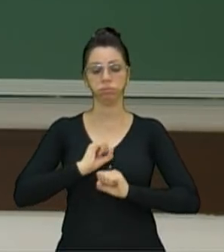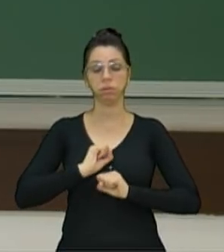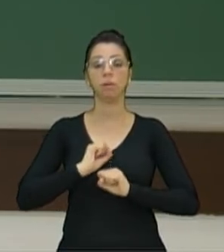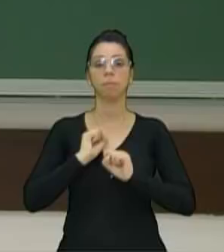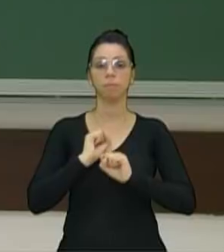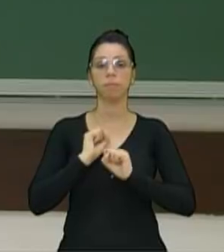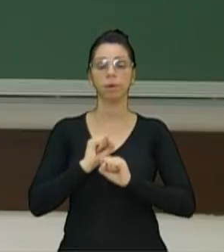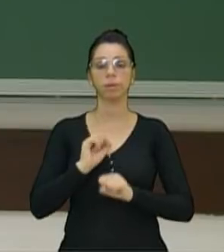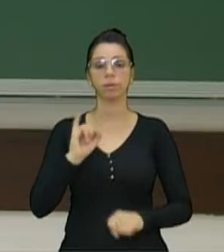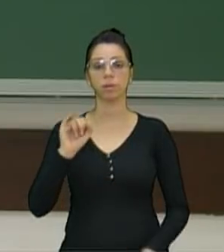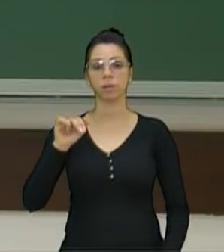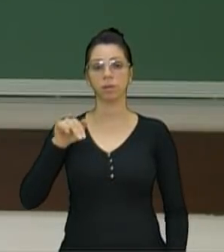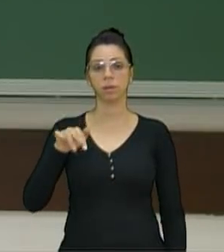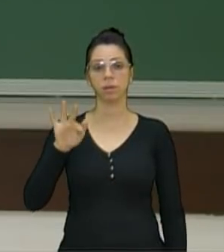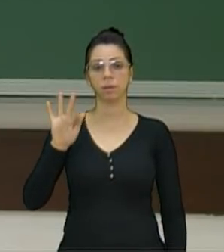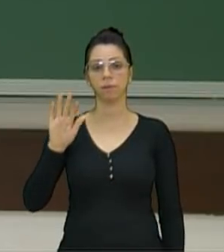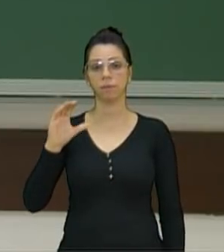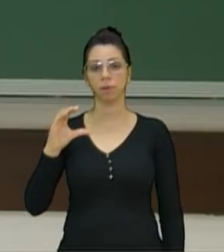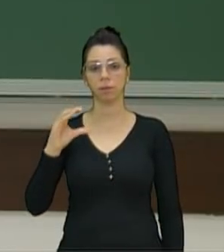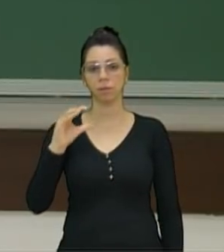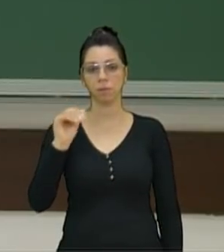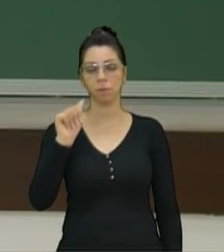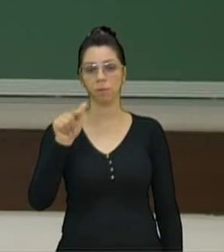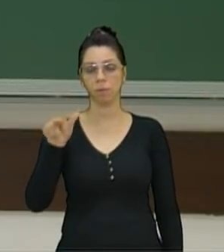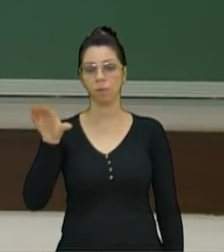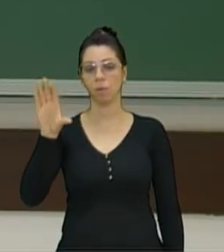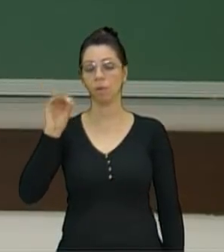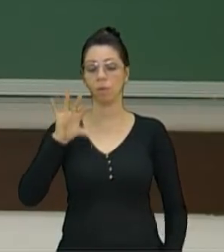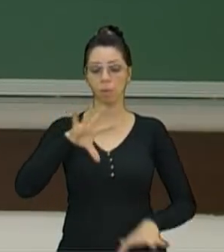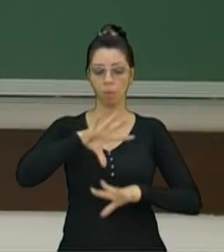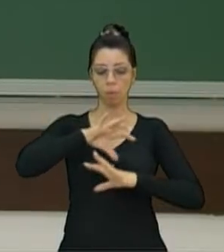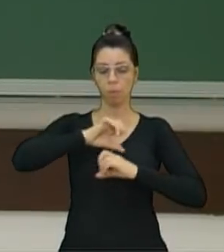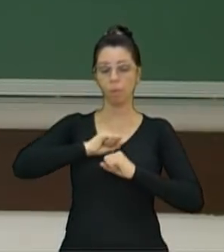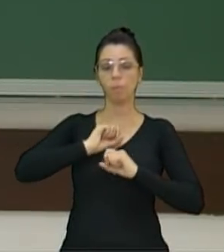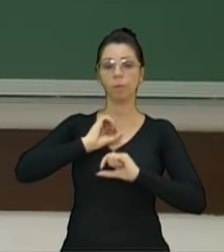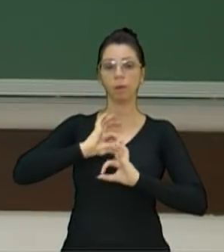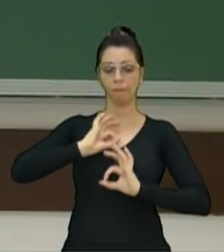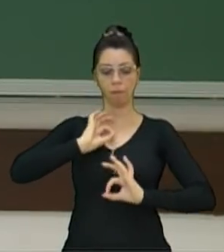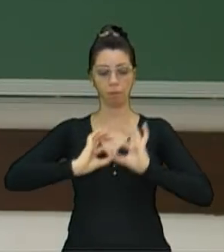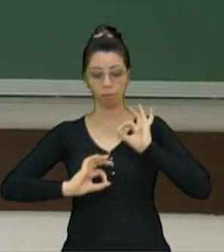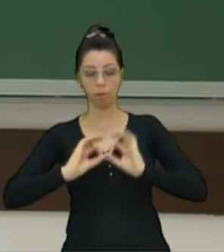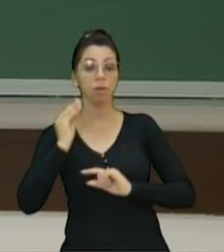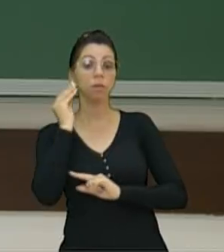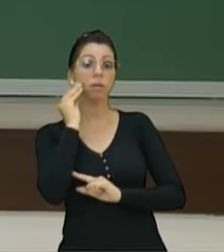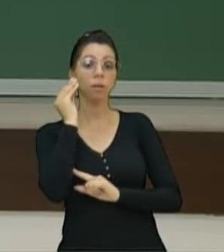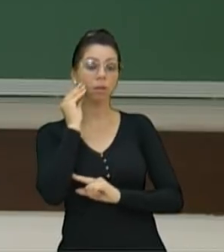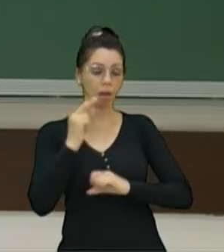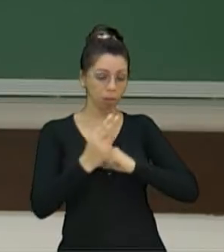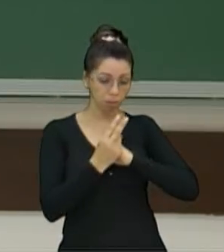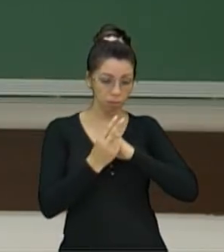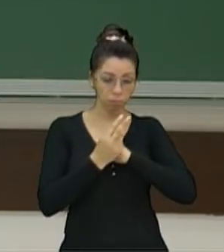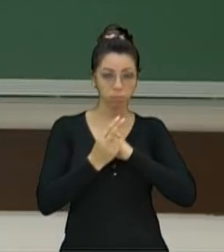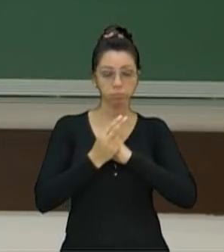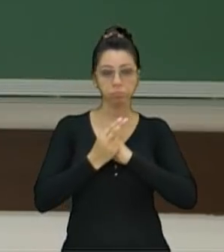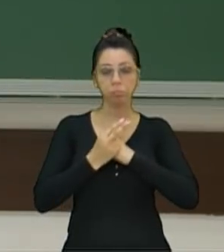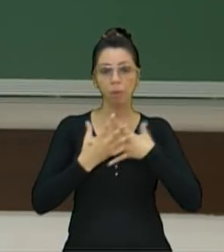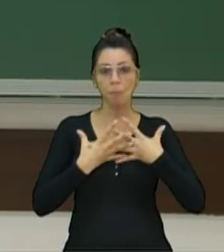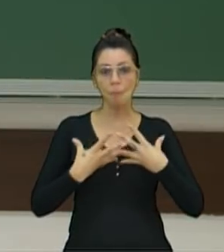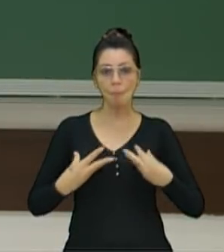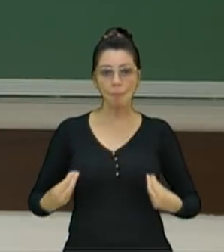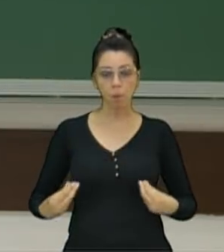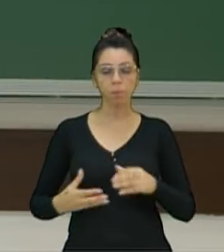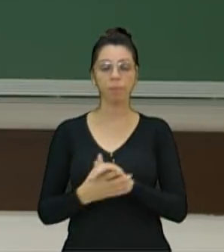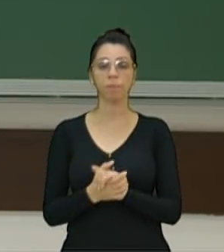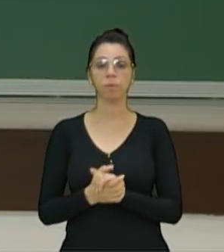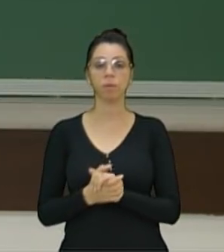uma infecção. Quando a gente tem infecções, o nosso corpo vai trabalhar para tentar combater aquela infecção.